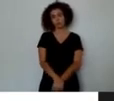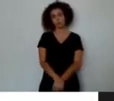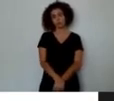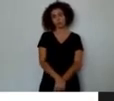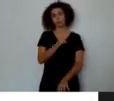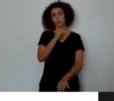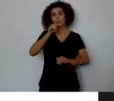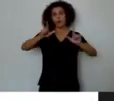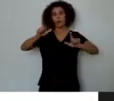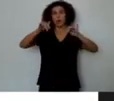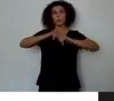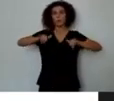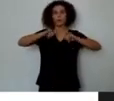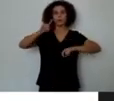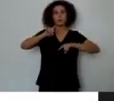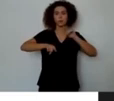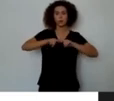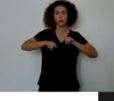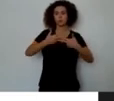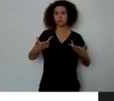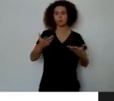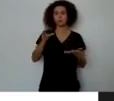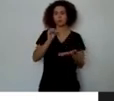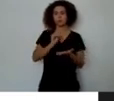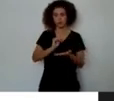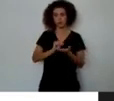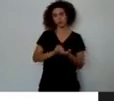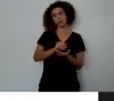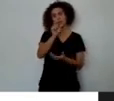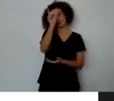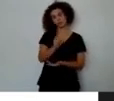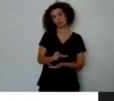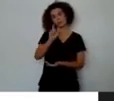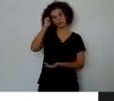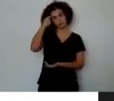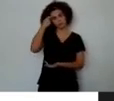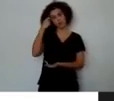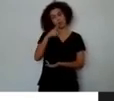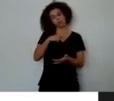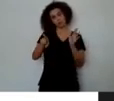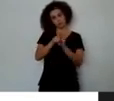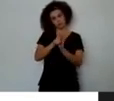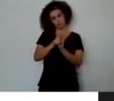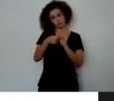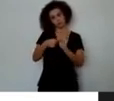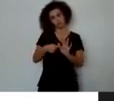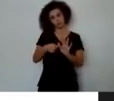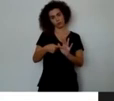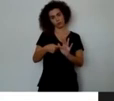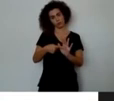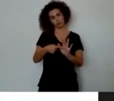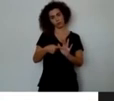propagandas. Por mais que exista uma lei que obrigue ter uma porcentagem de negros ali em alguns produtos